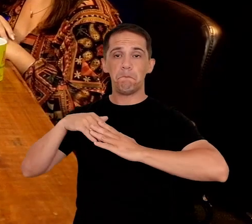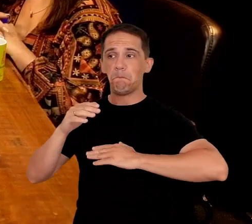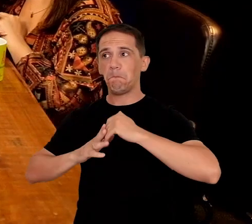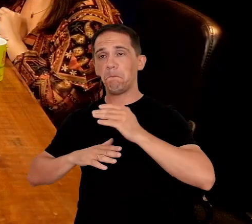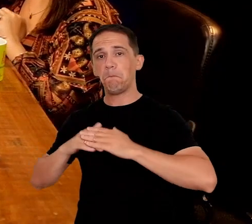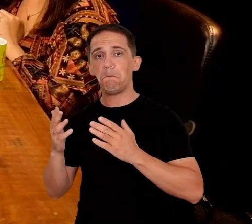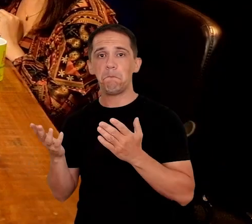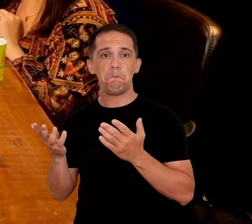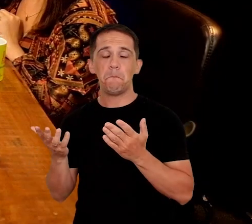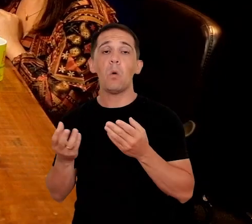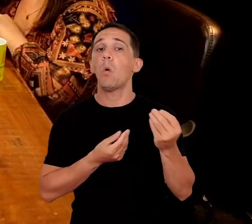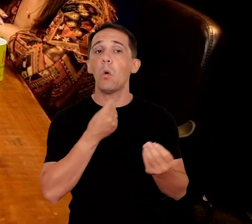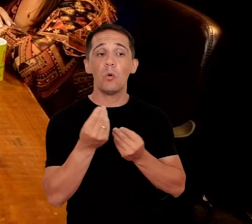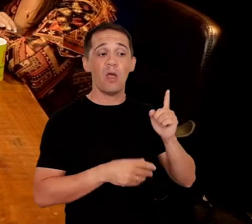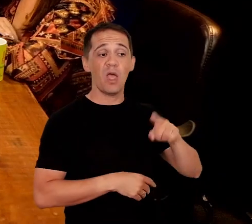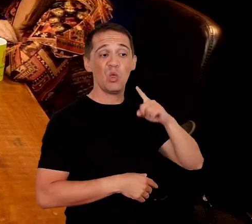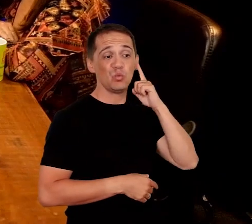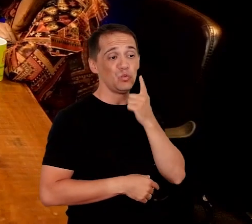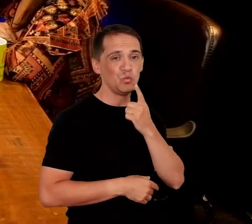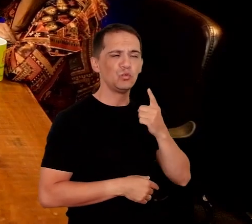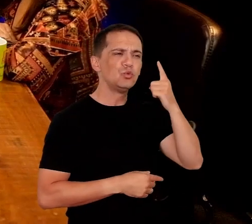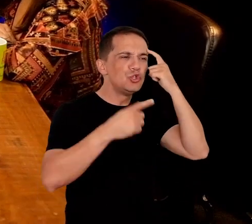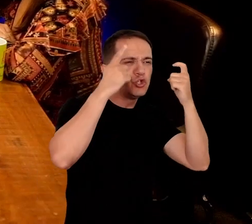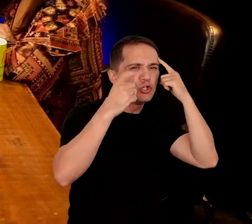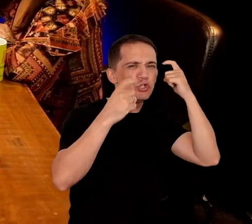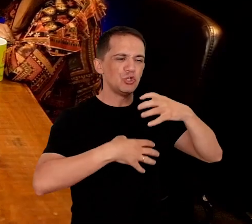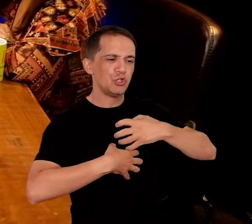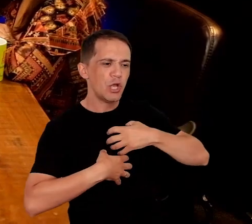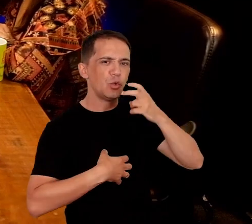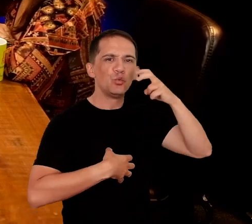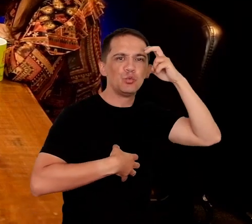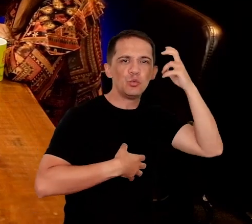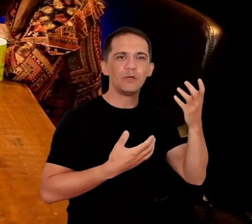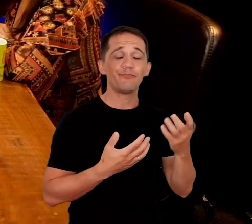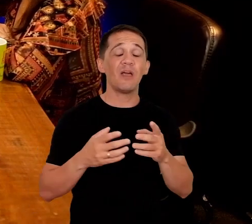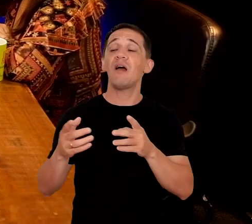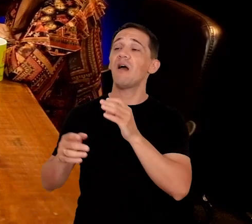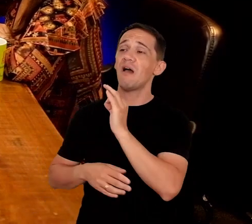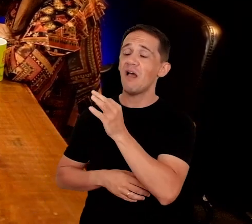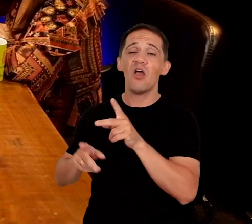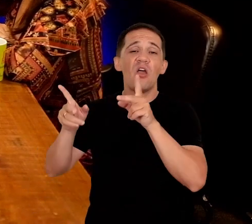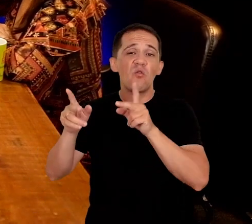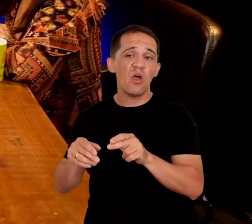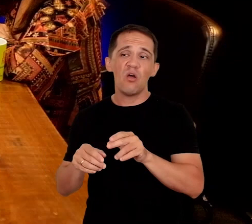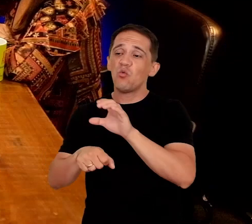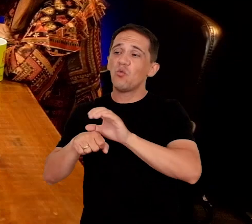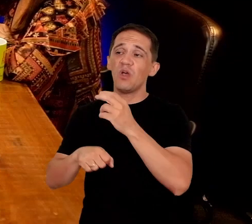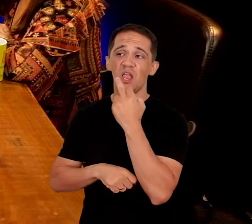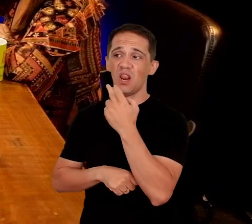as gírias, o modo de falar deles, o jeito, a Não, igual o inglês, não cultura, adianta tu né? fazer um curso ali no YouTube e não praticar, né? Assim, né? Não vai pegar,